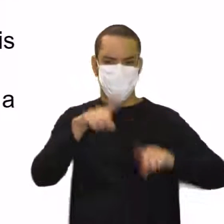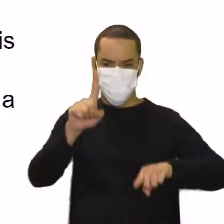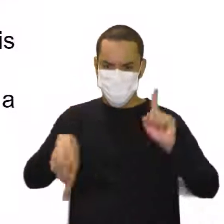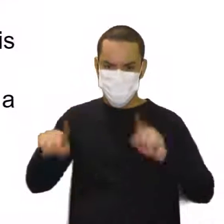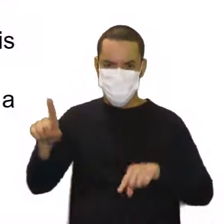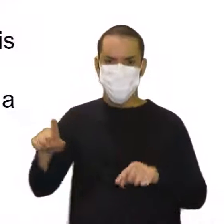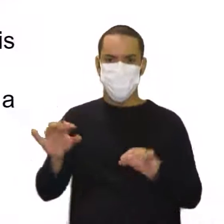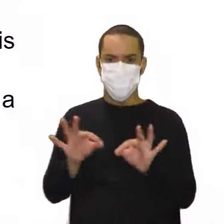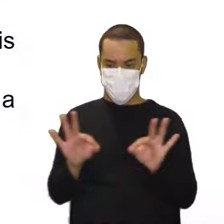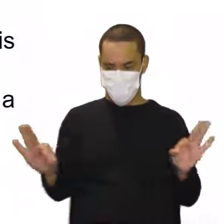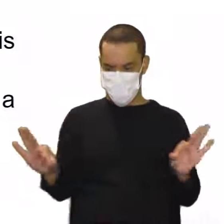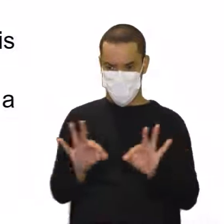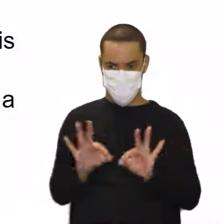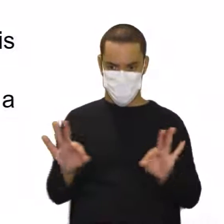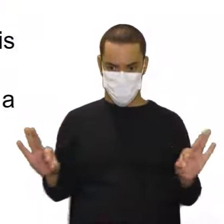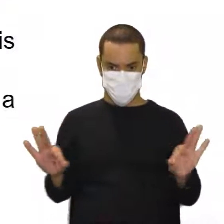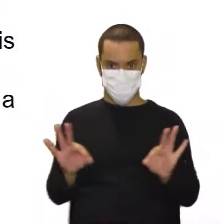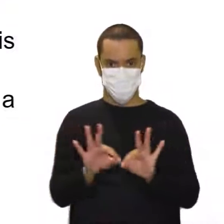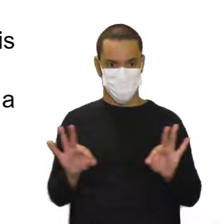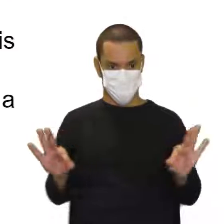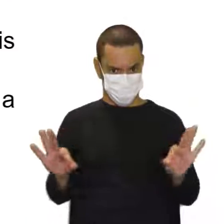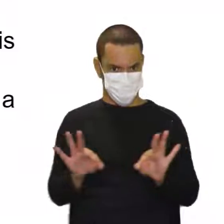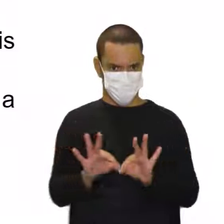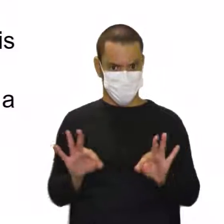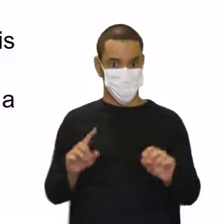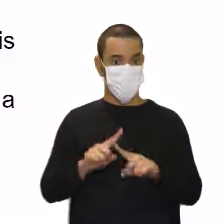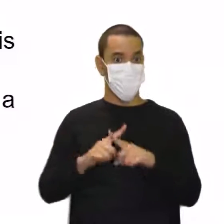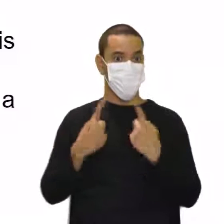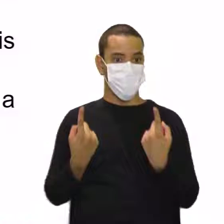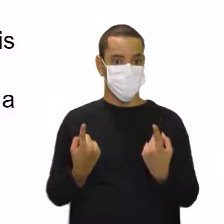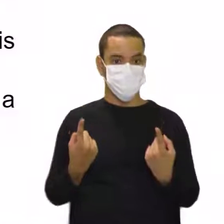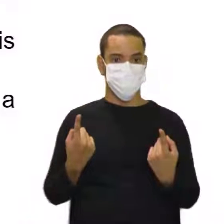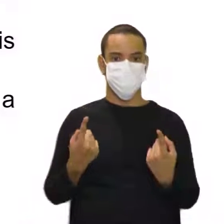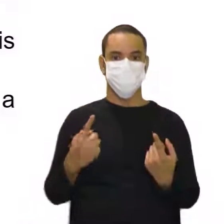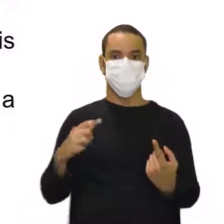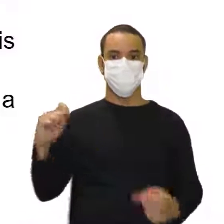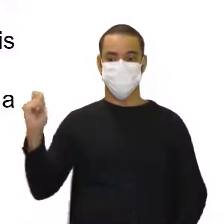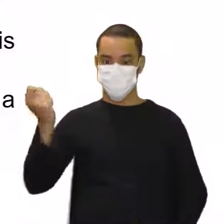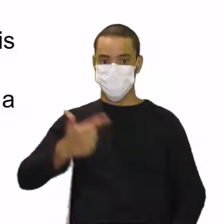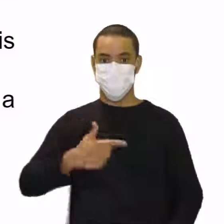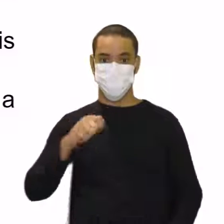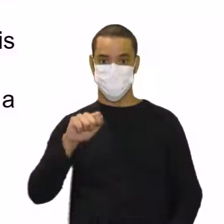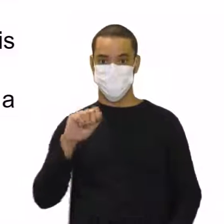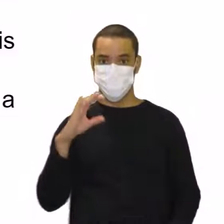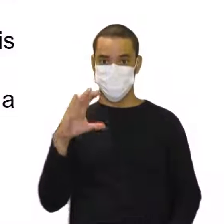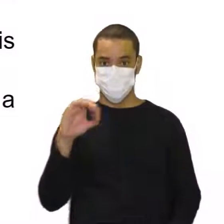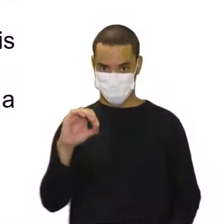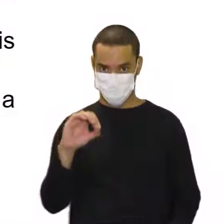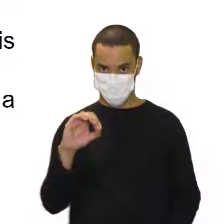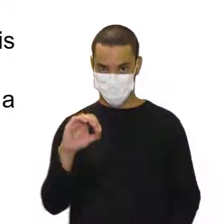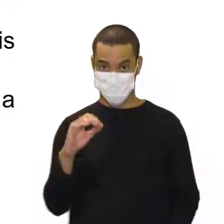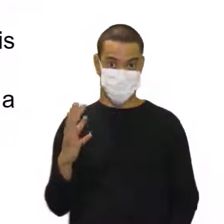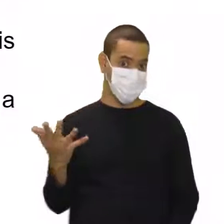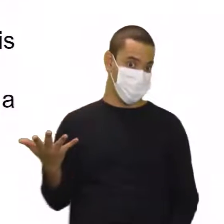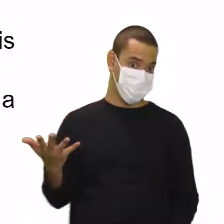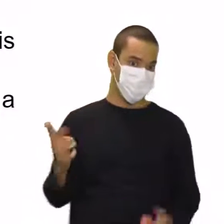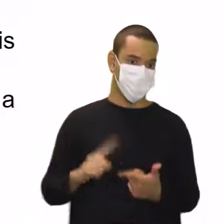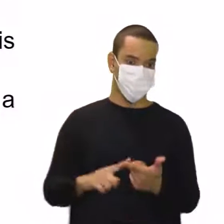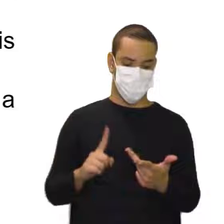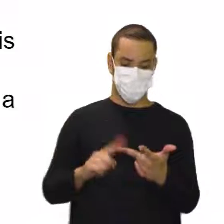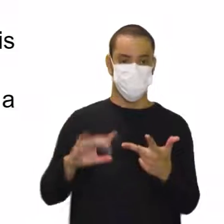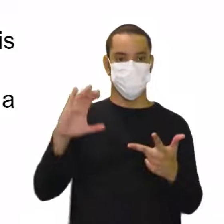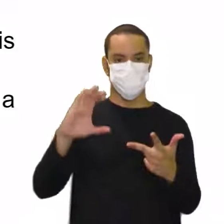seu comprimento, no caso, mais intensamente do que ocorre na corda de aço?